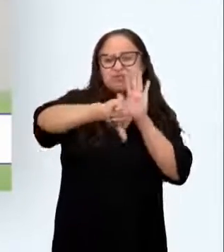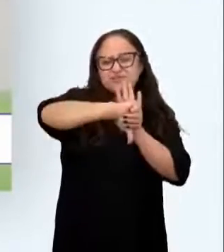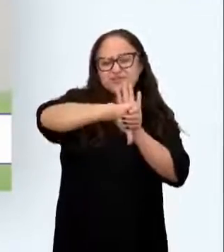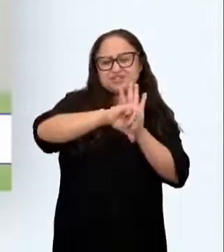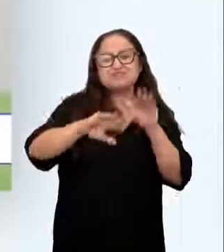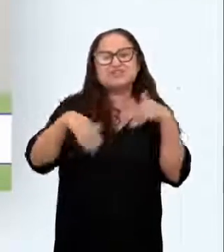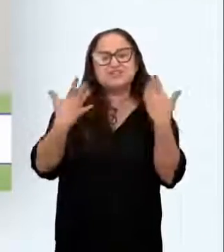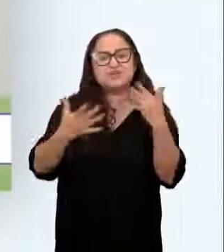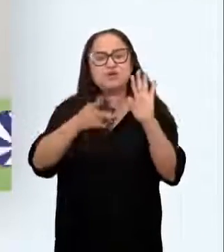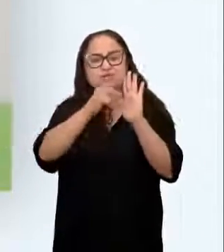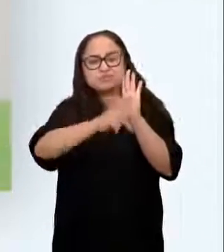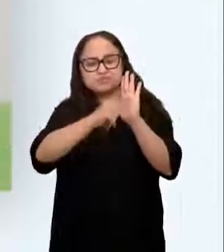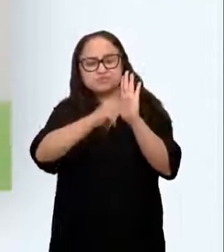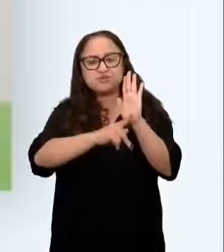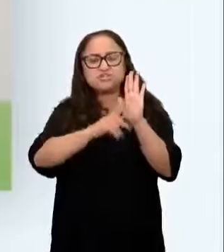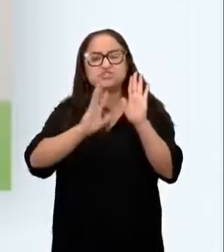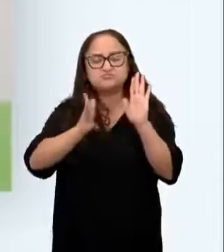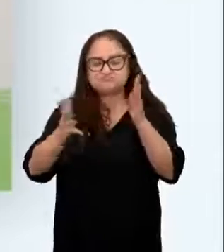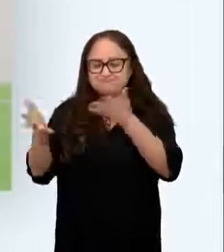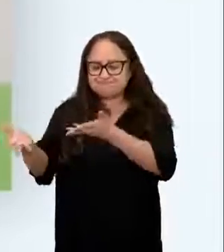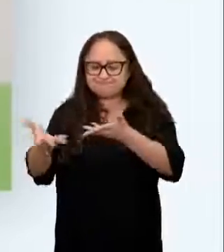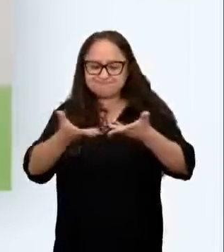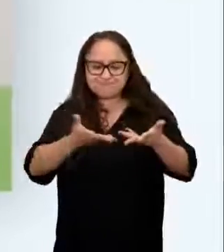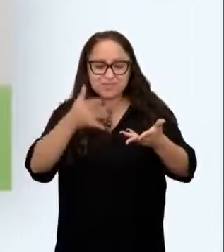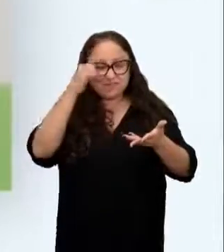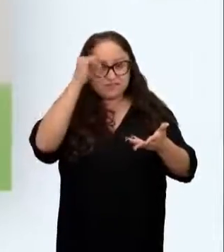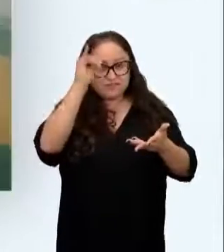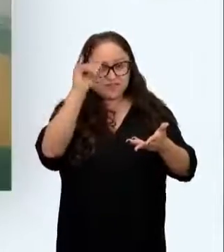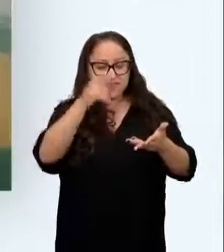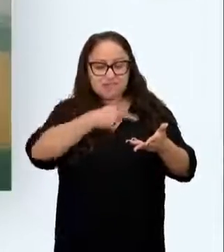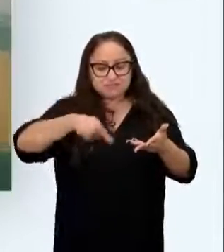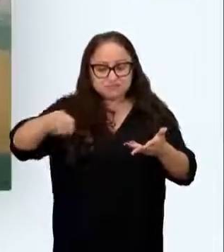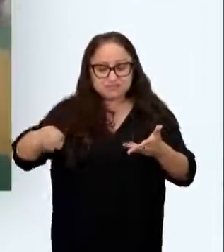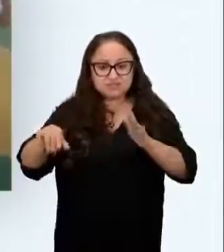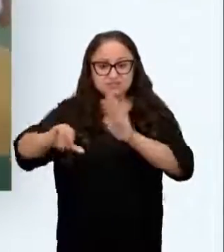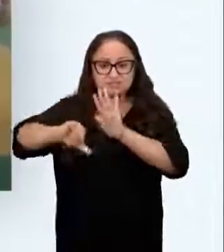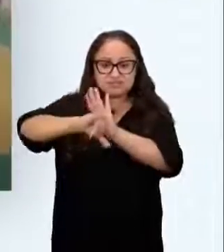a retirar essas pessoas dessas situações.